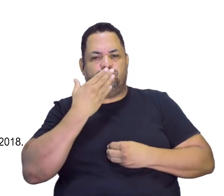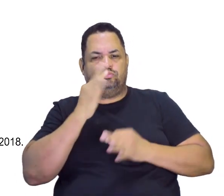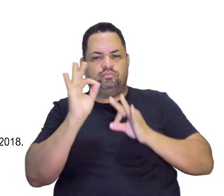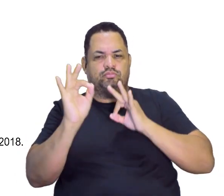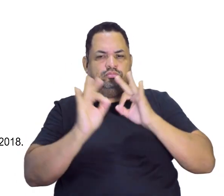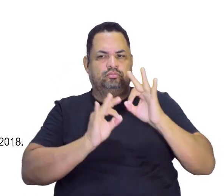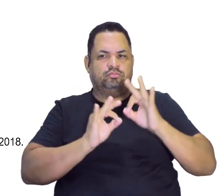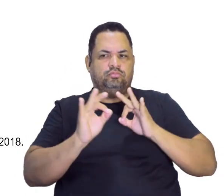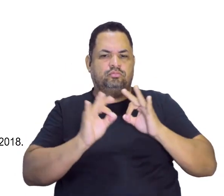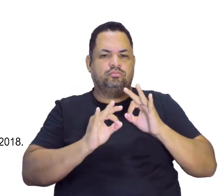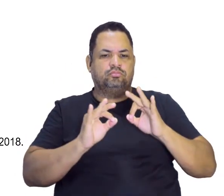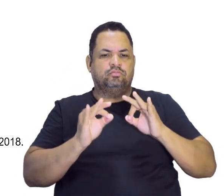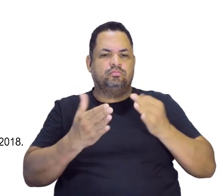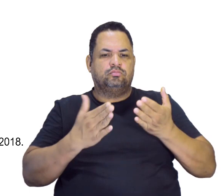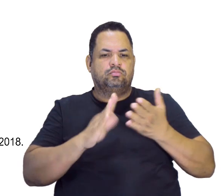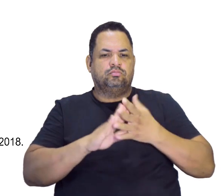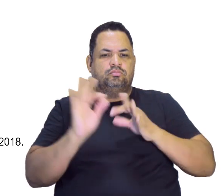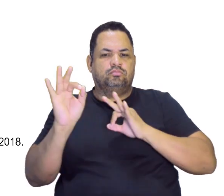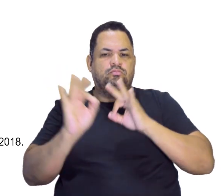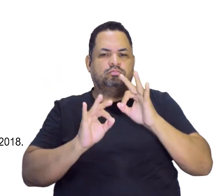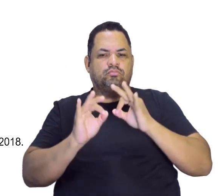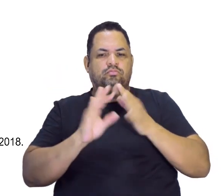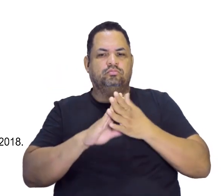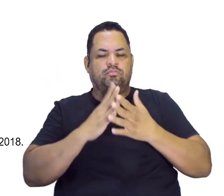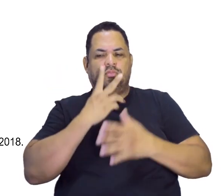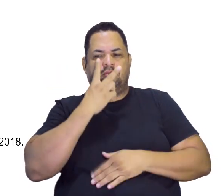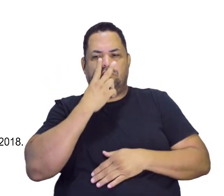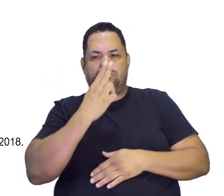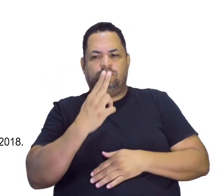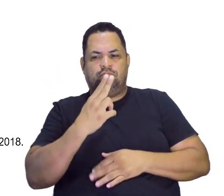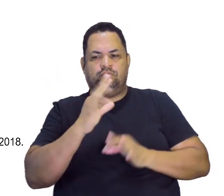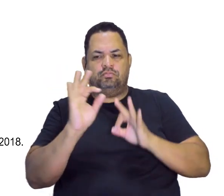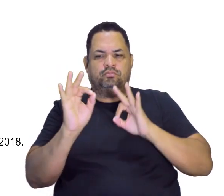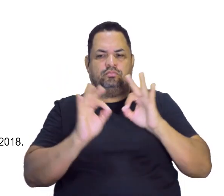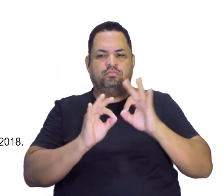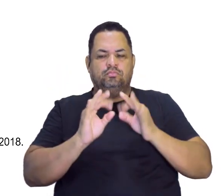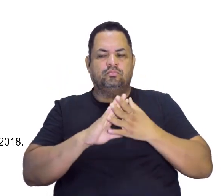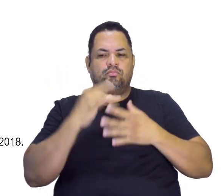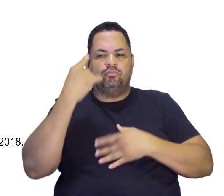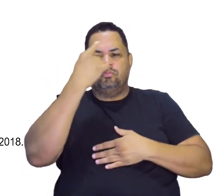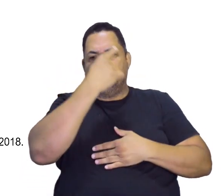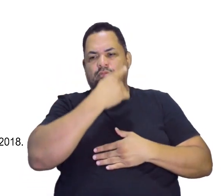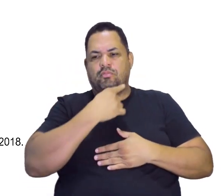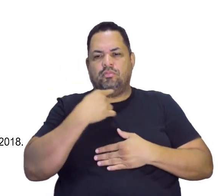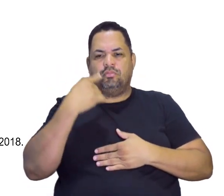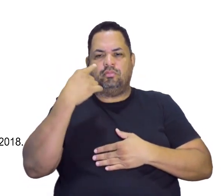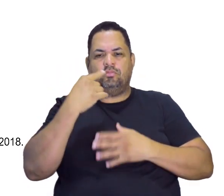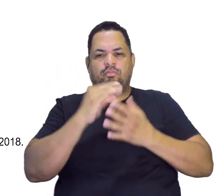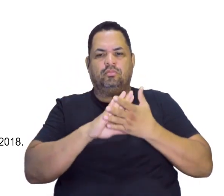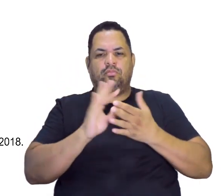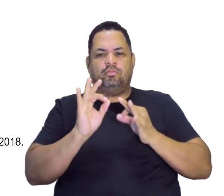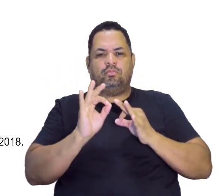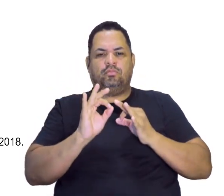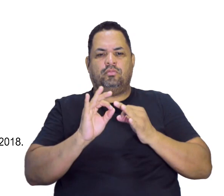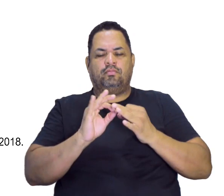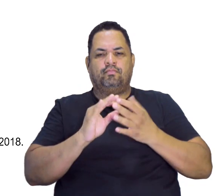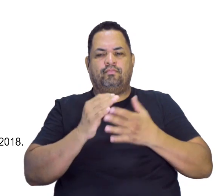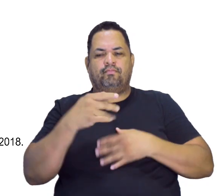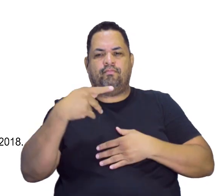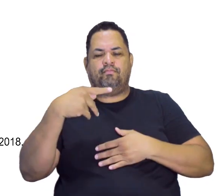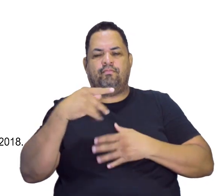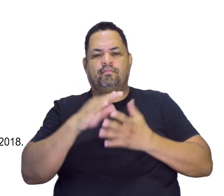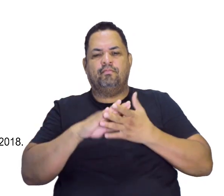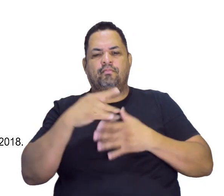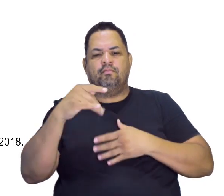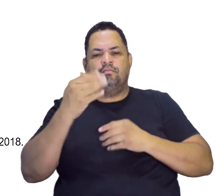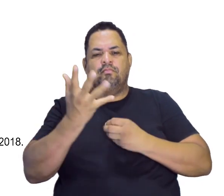maneira de de criar uma aparência um um um rosto né uma cara para a